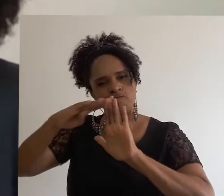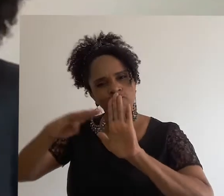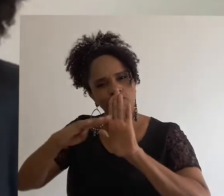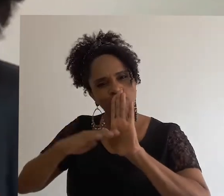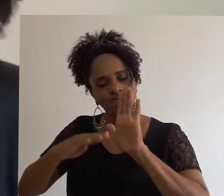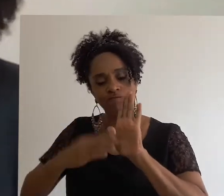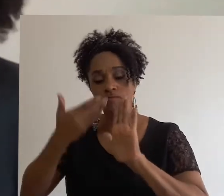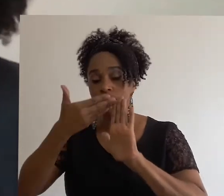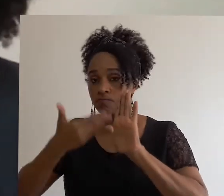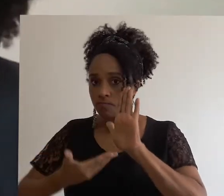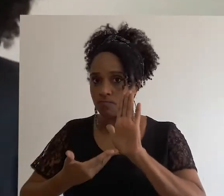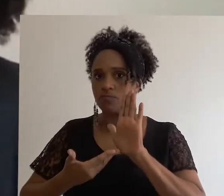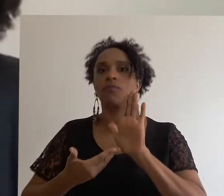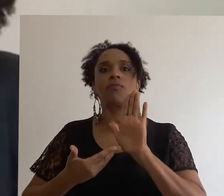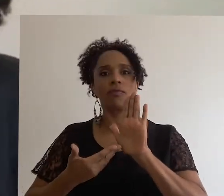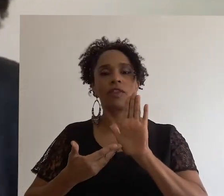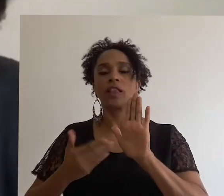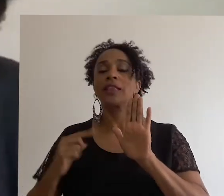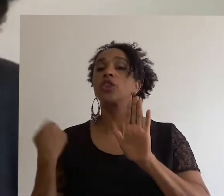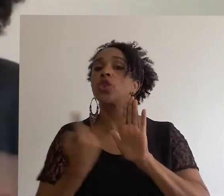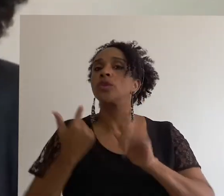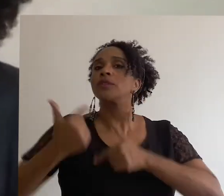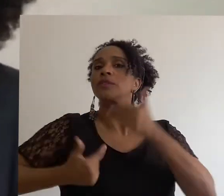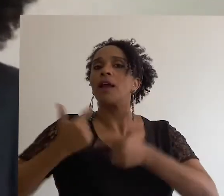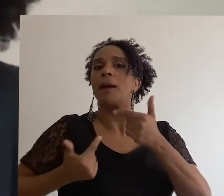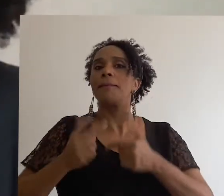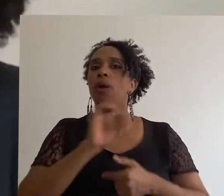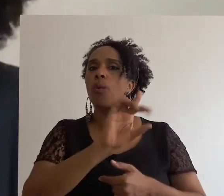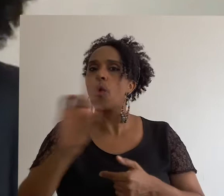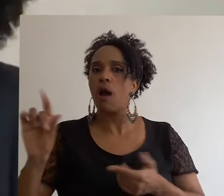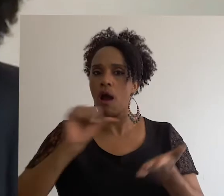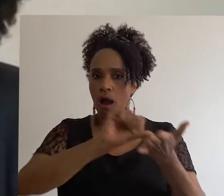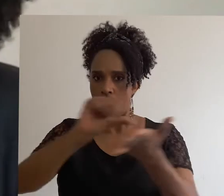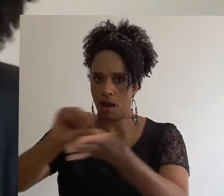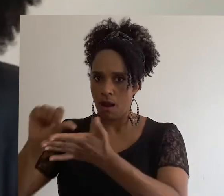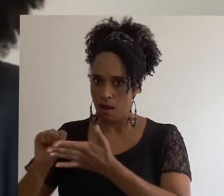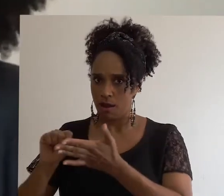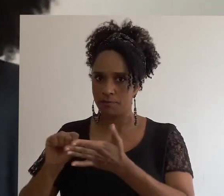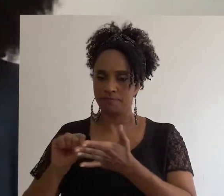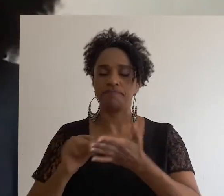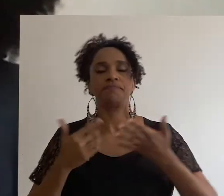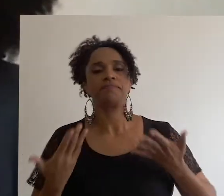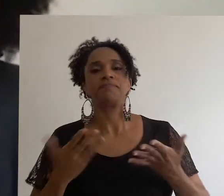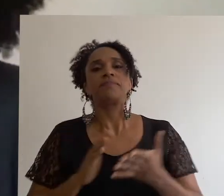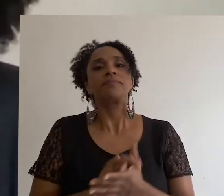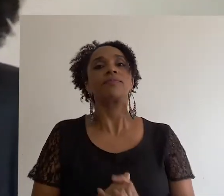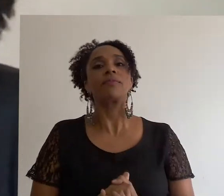né? Metas que vão pautar a gerência da extensão nos campi, no Instituto.